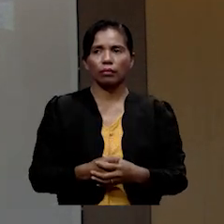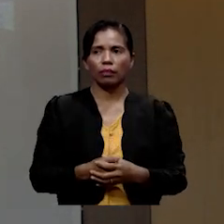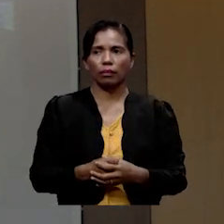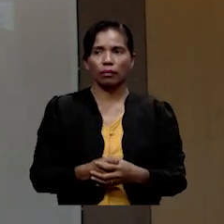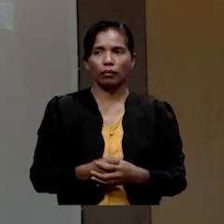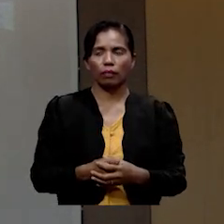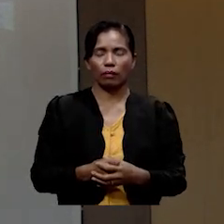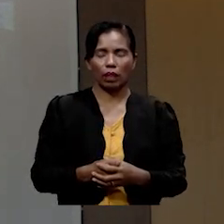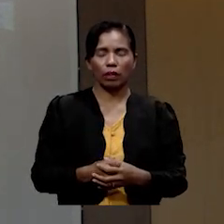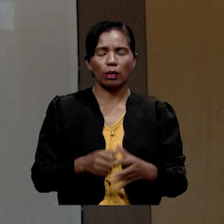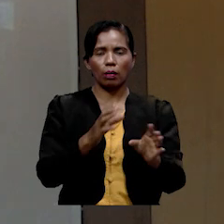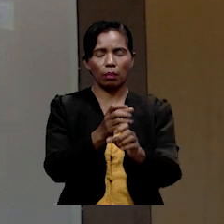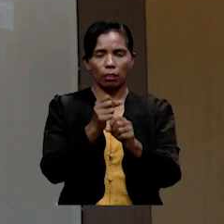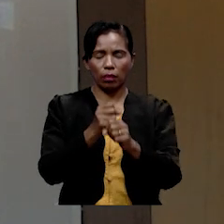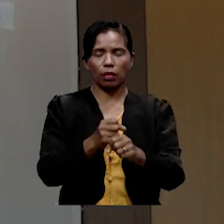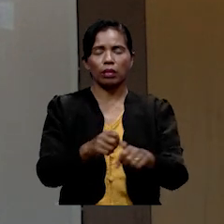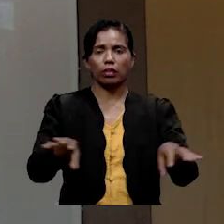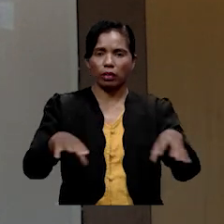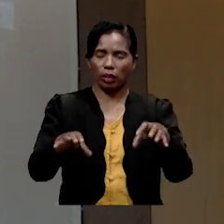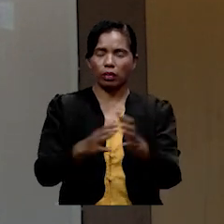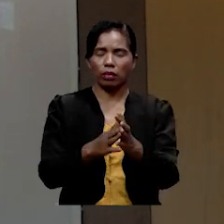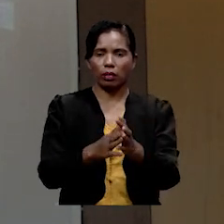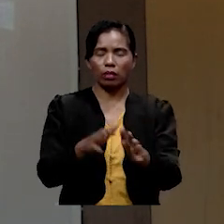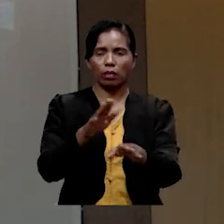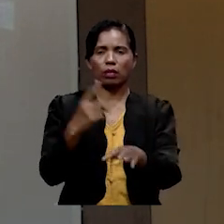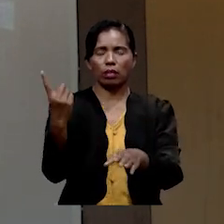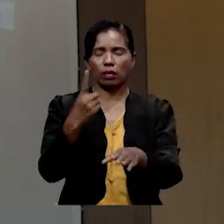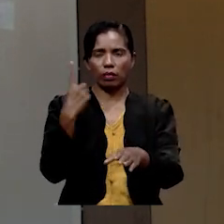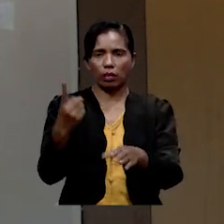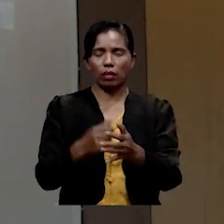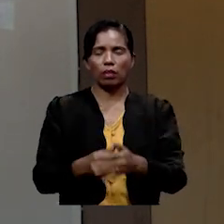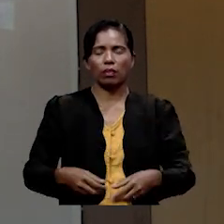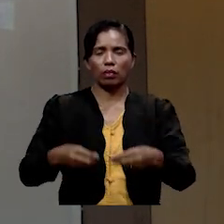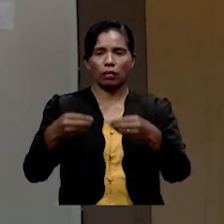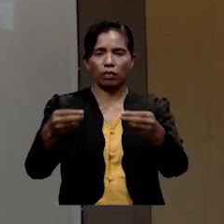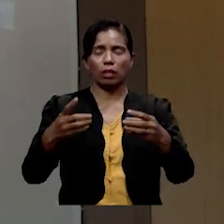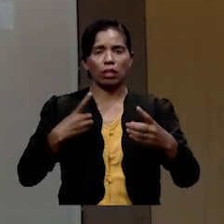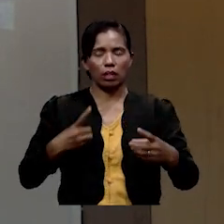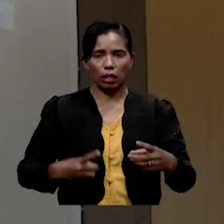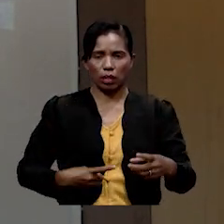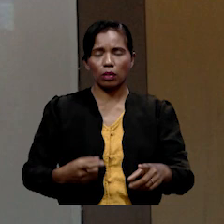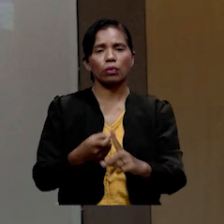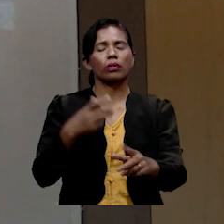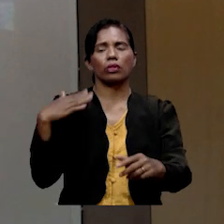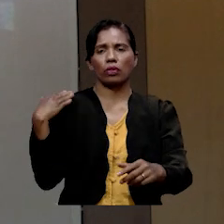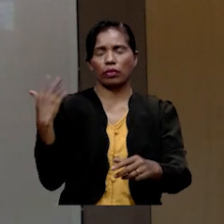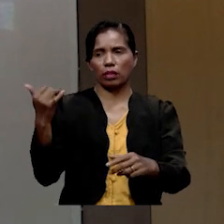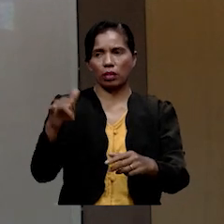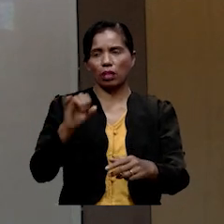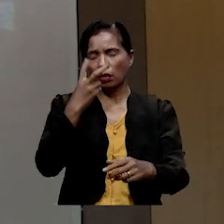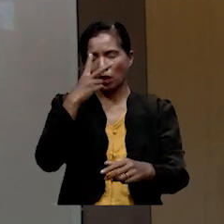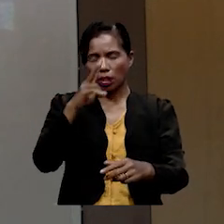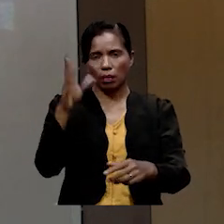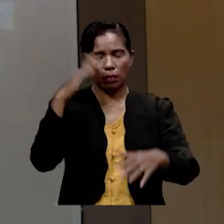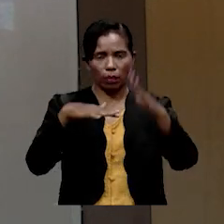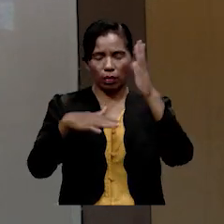proseso rekrutamento ira nebe ke diak e na fatin preserva dignidade husi joven sira. Haware situasaun ira